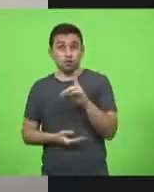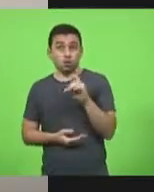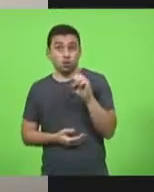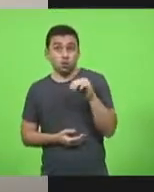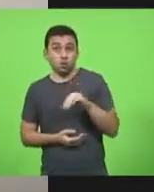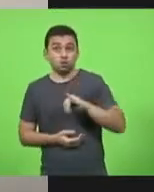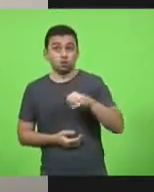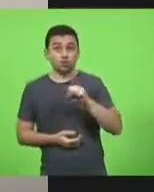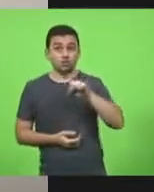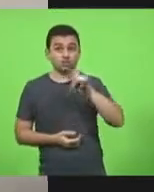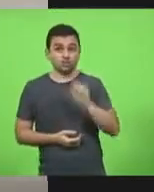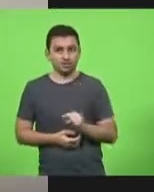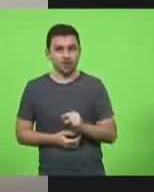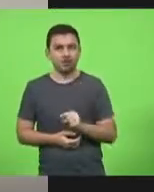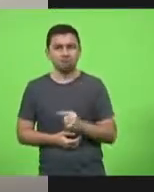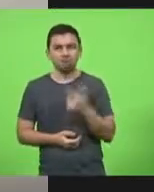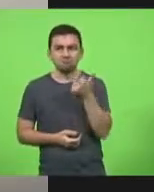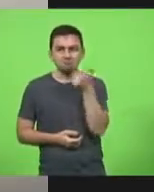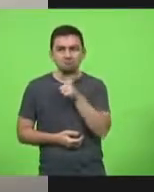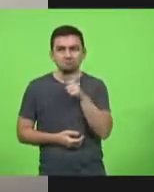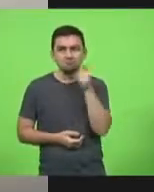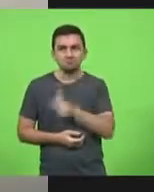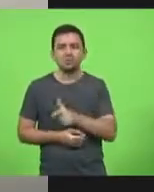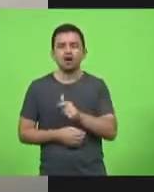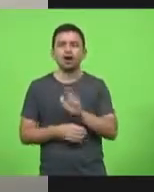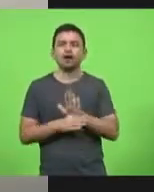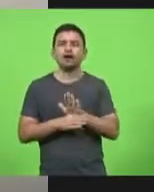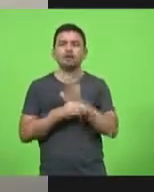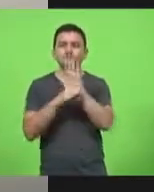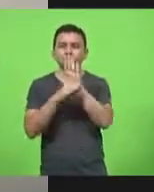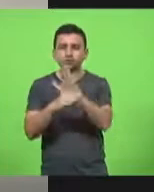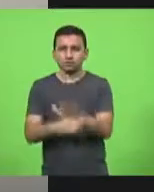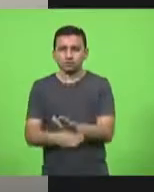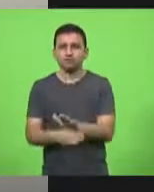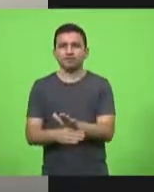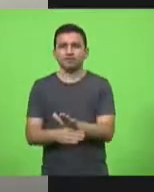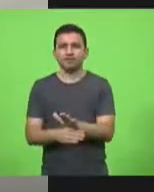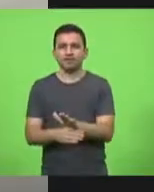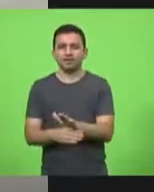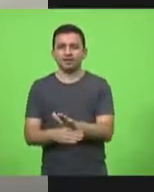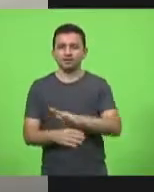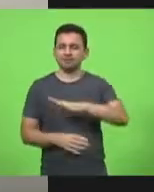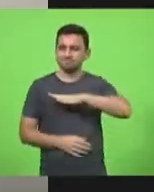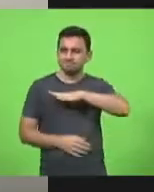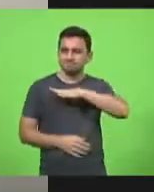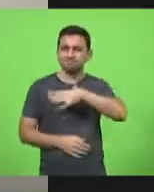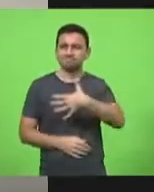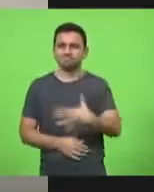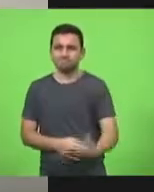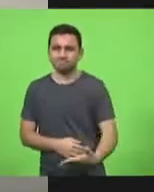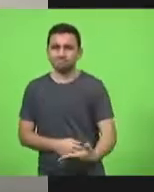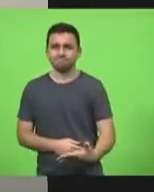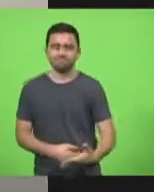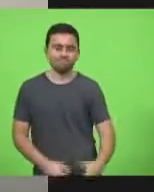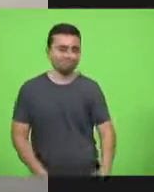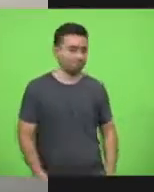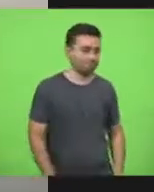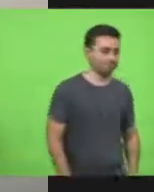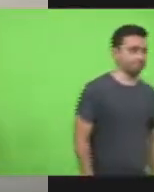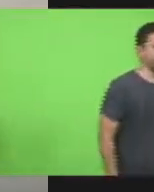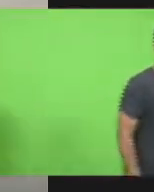conseguiu ajudar para que a coragem e o